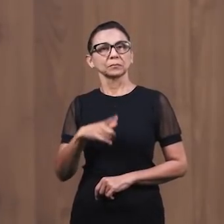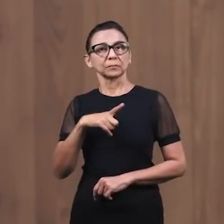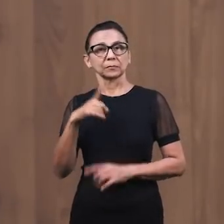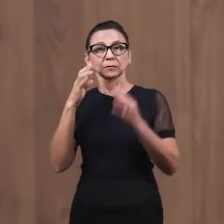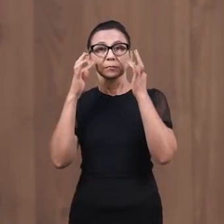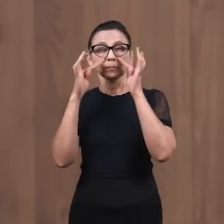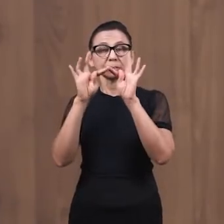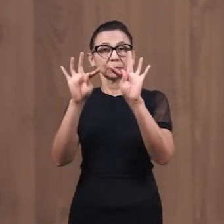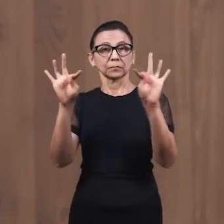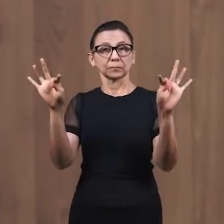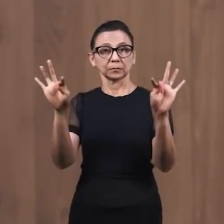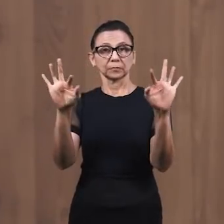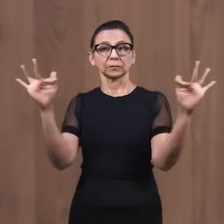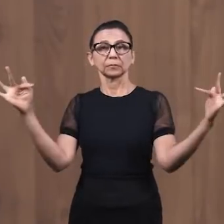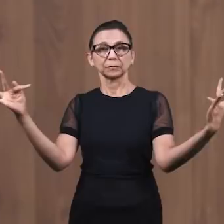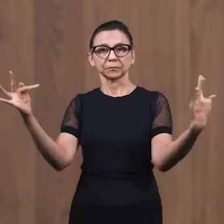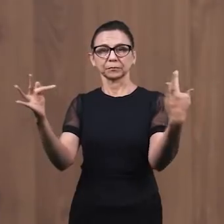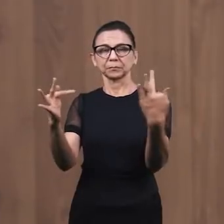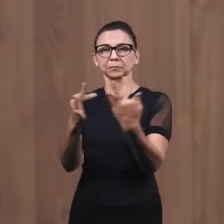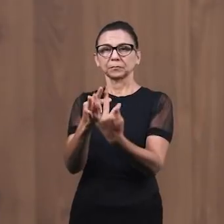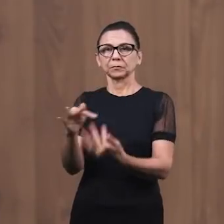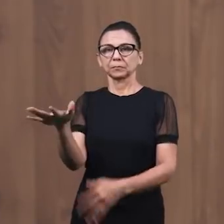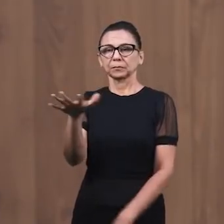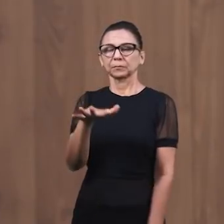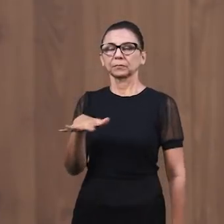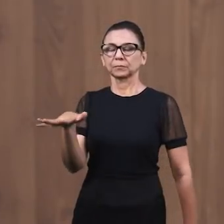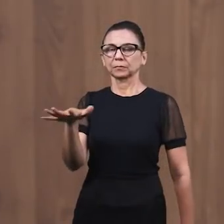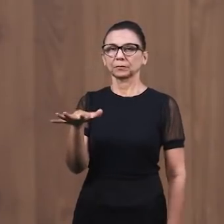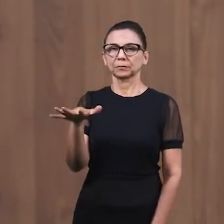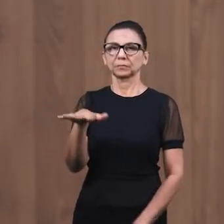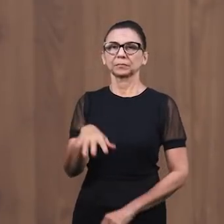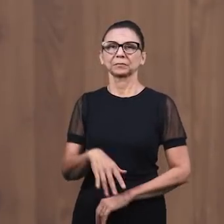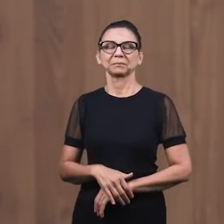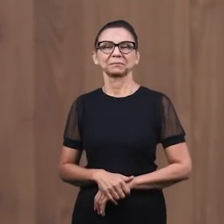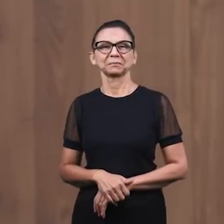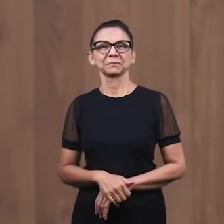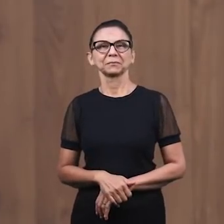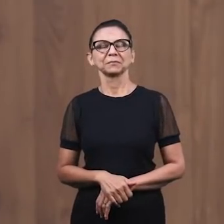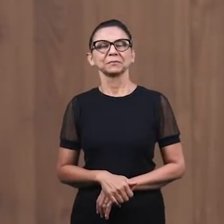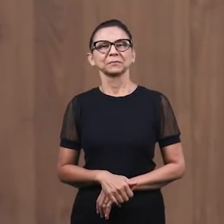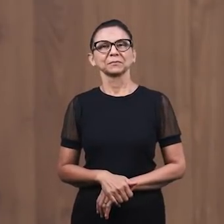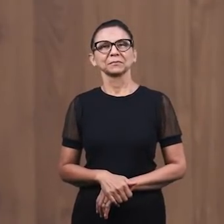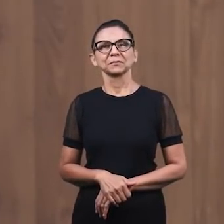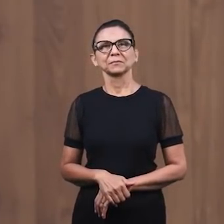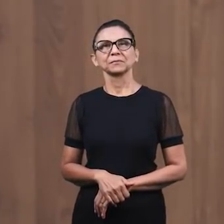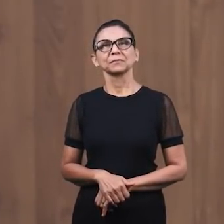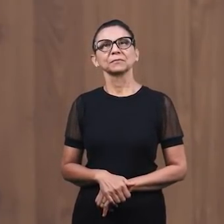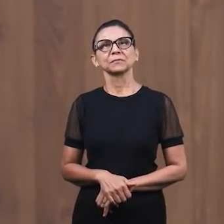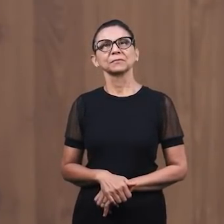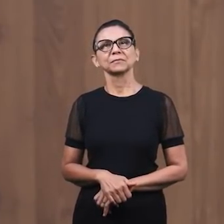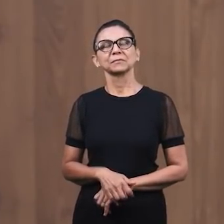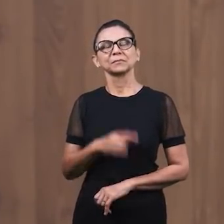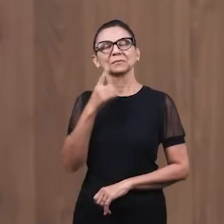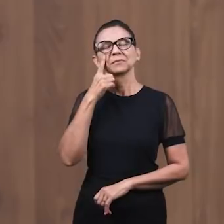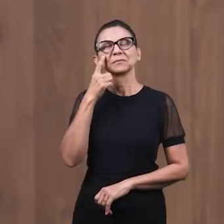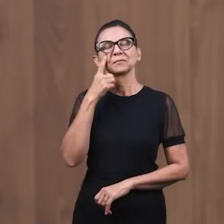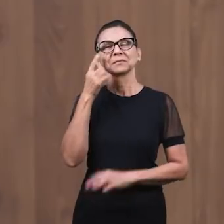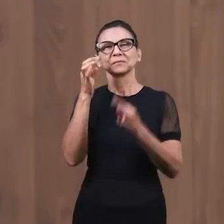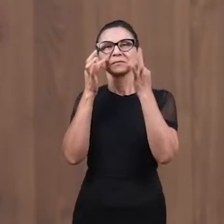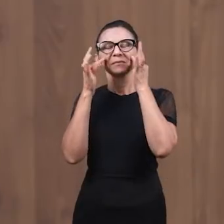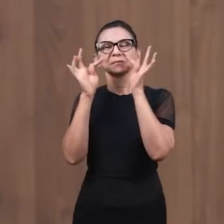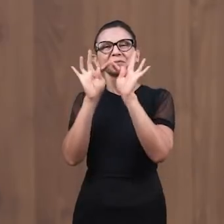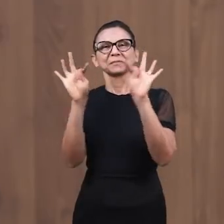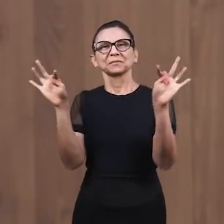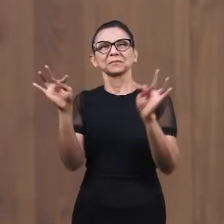uma testemunha do poder de Deus naqueles países ali escandinavos. Agora, nós vamos ouvir, então,